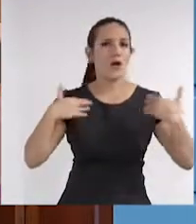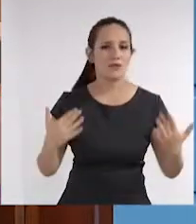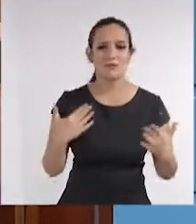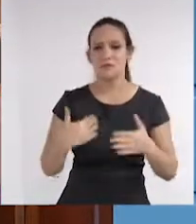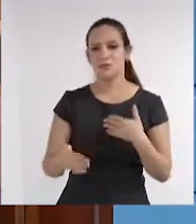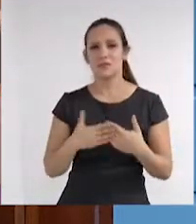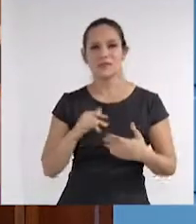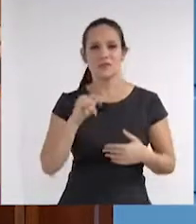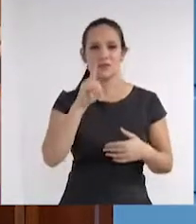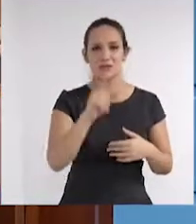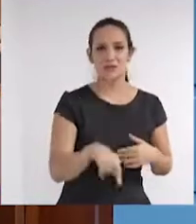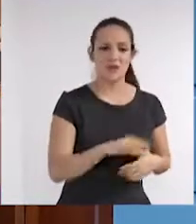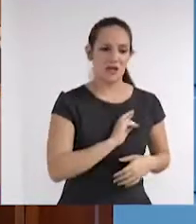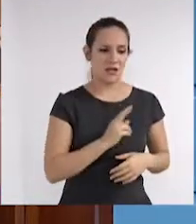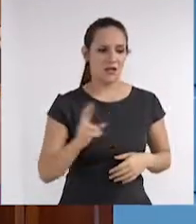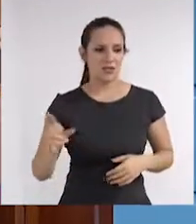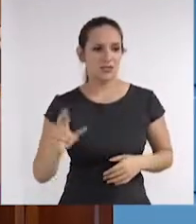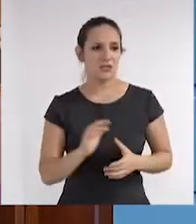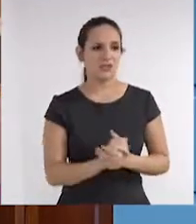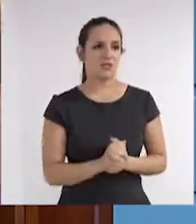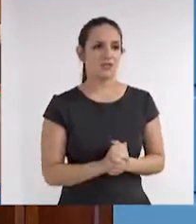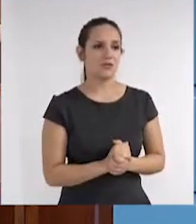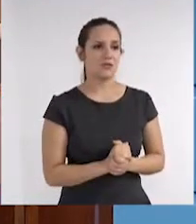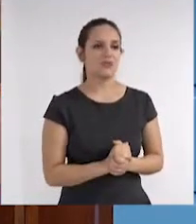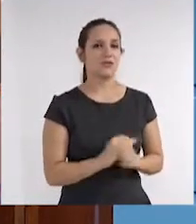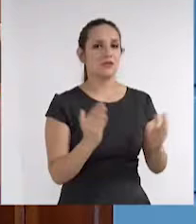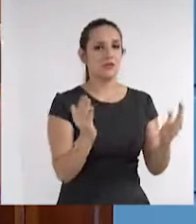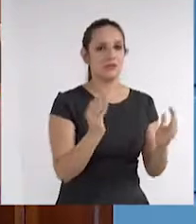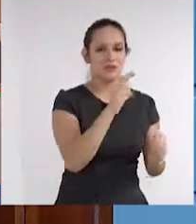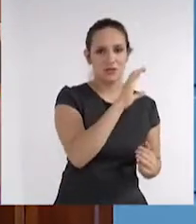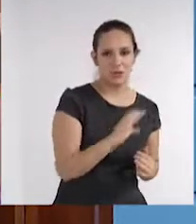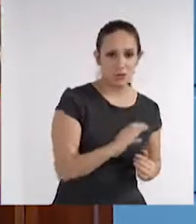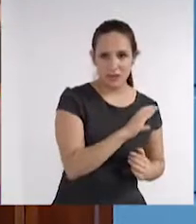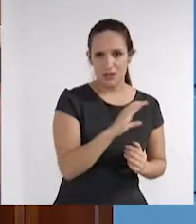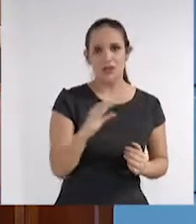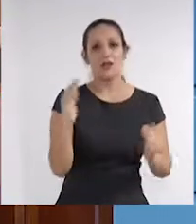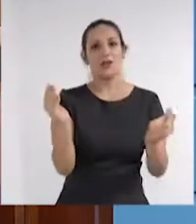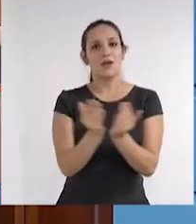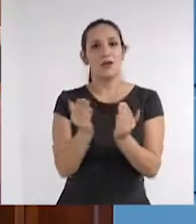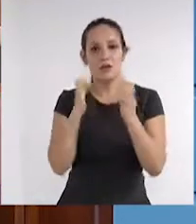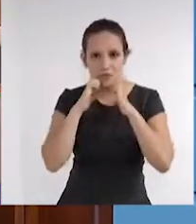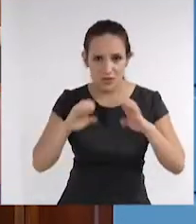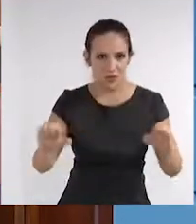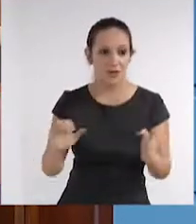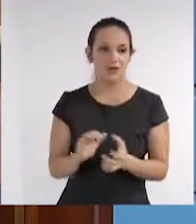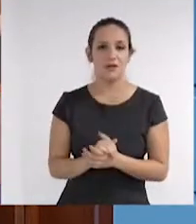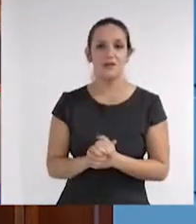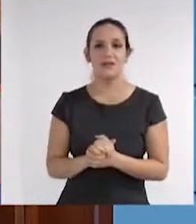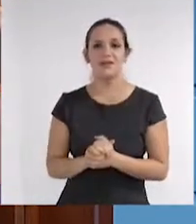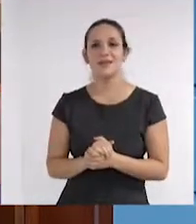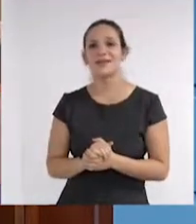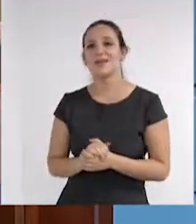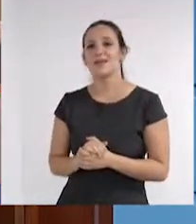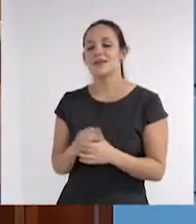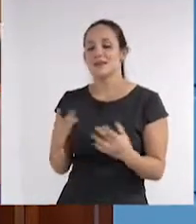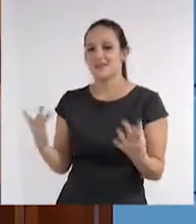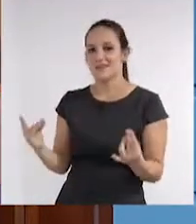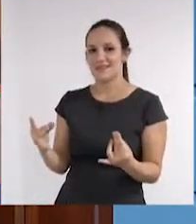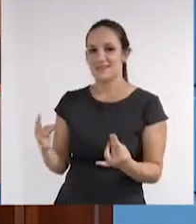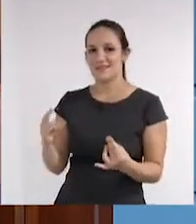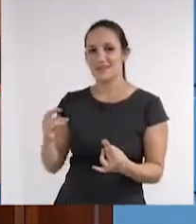ele católico, evangélico, espírita, budista, seja ele